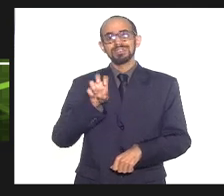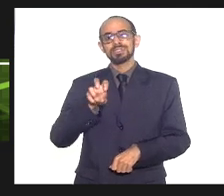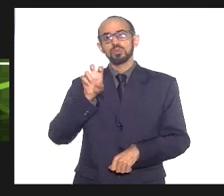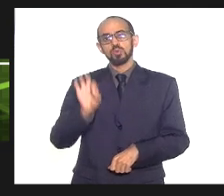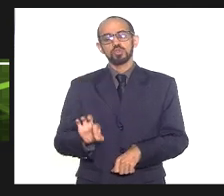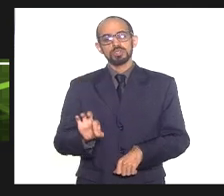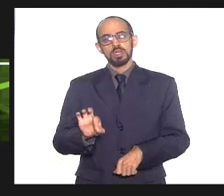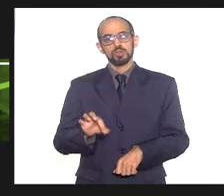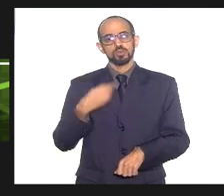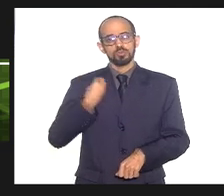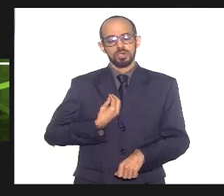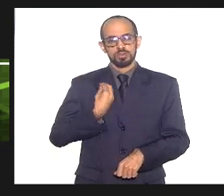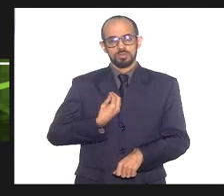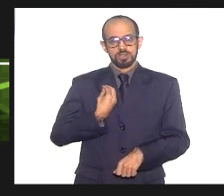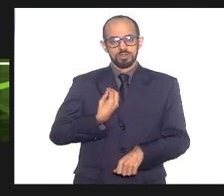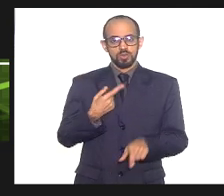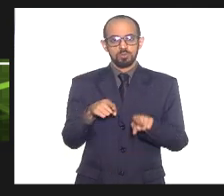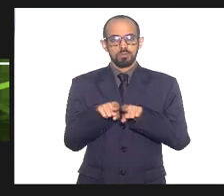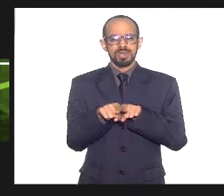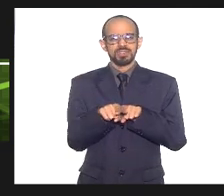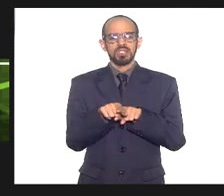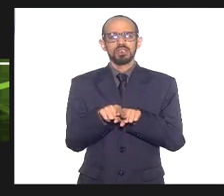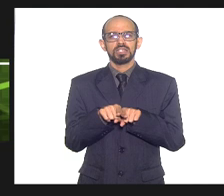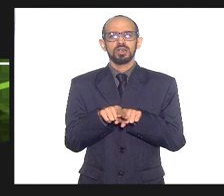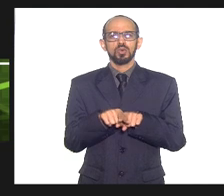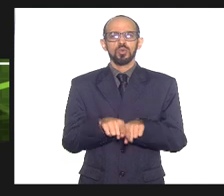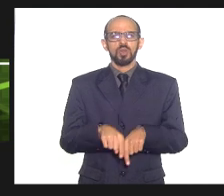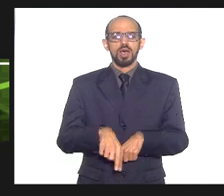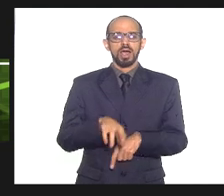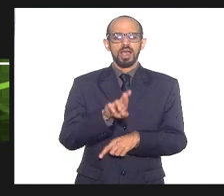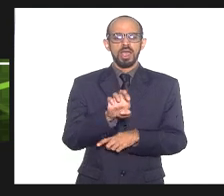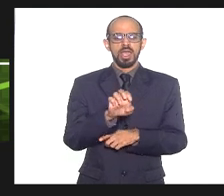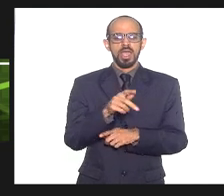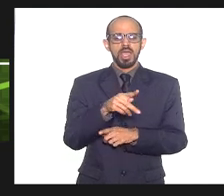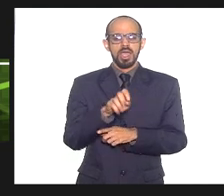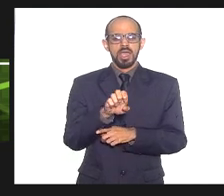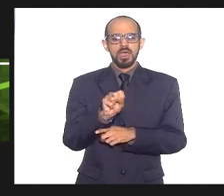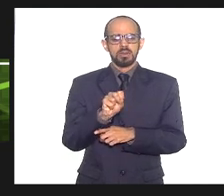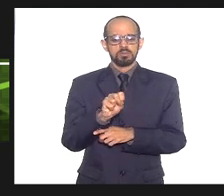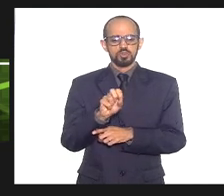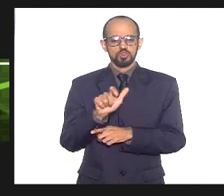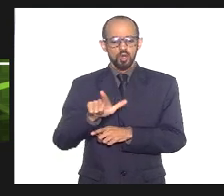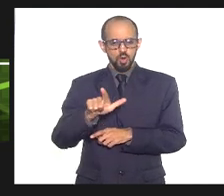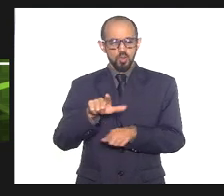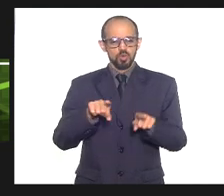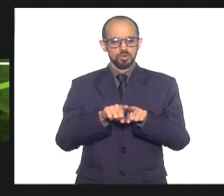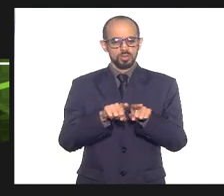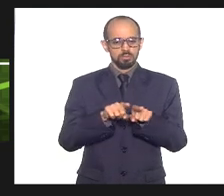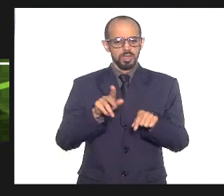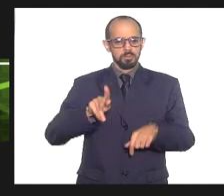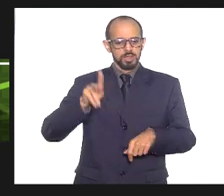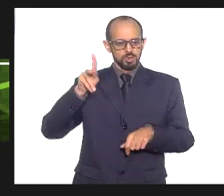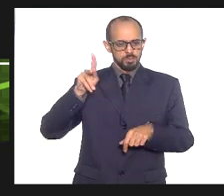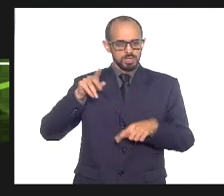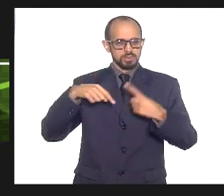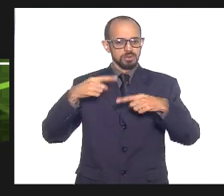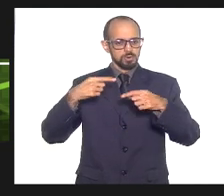participação em parceria com a Repsol e com a Petrobras. Eu voltarei a este campo em mais detalhes na